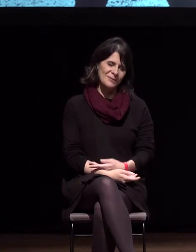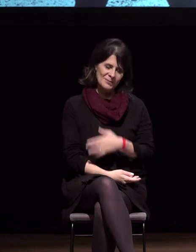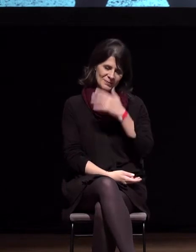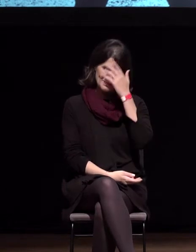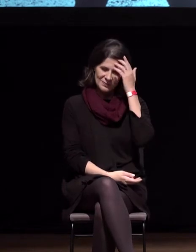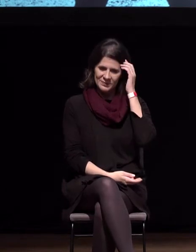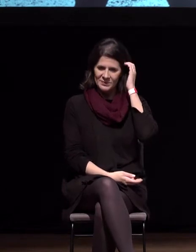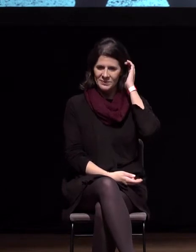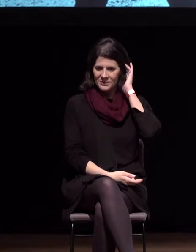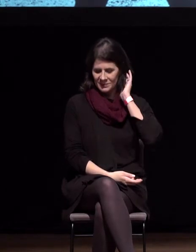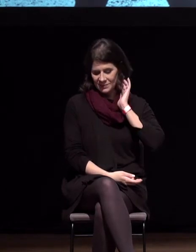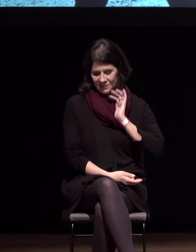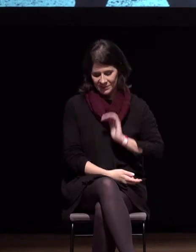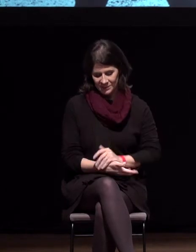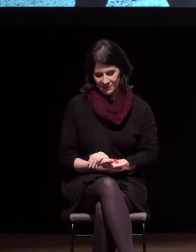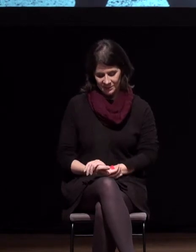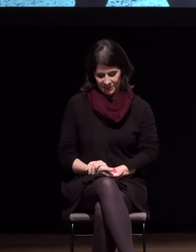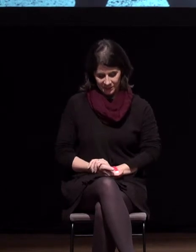Vamos lá.